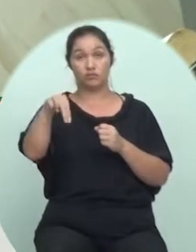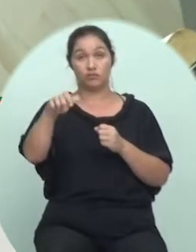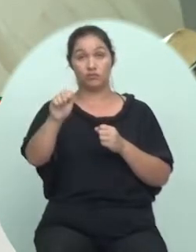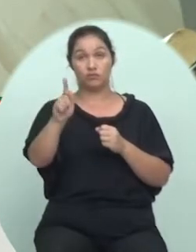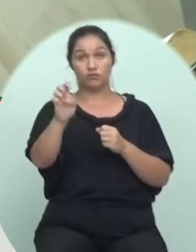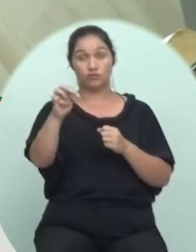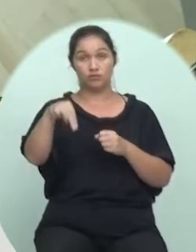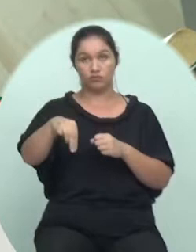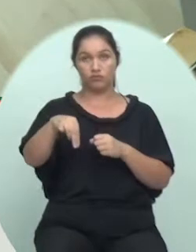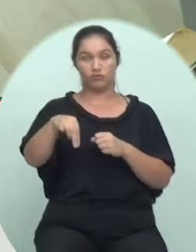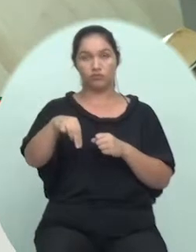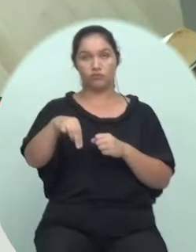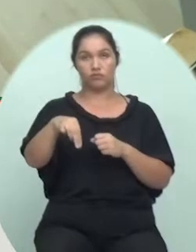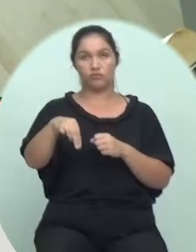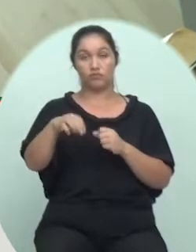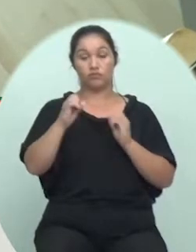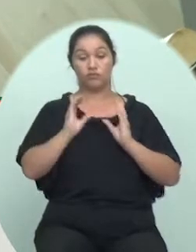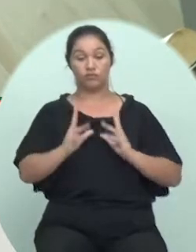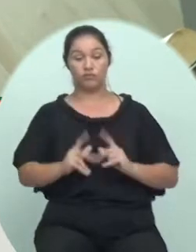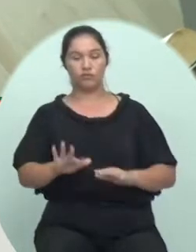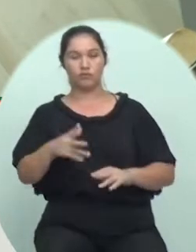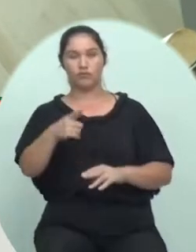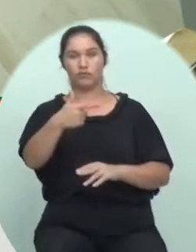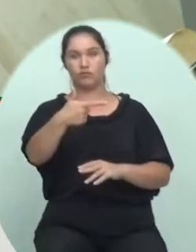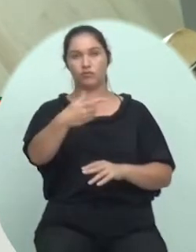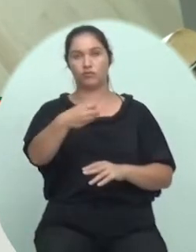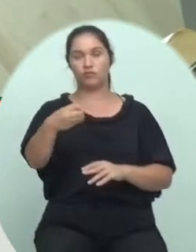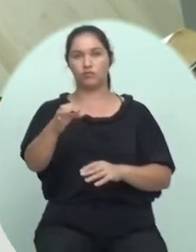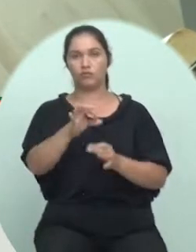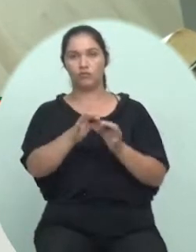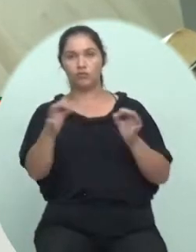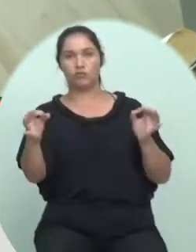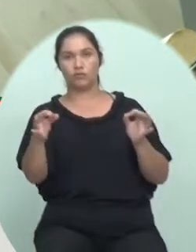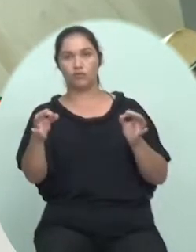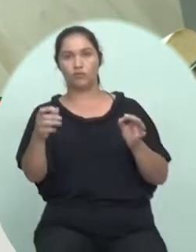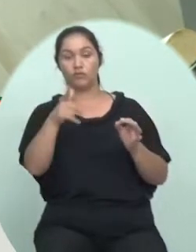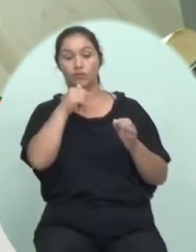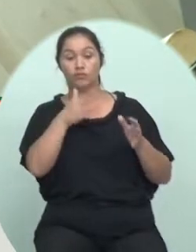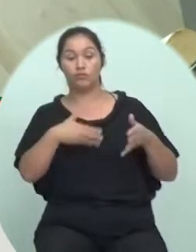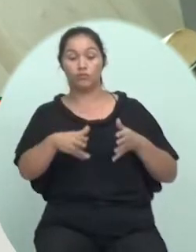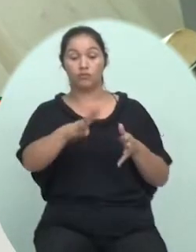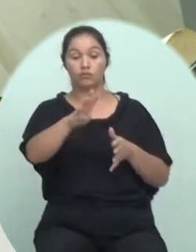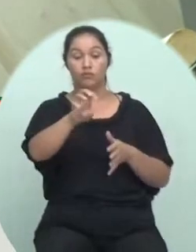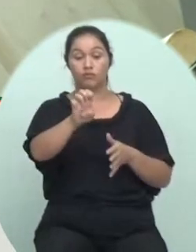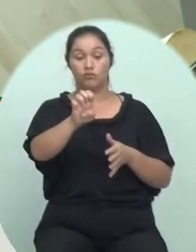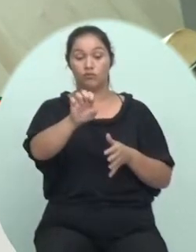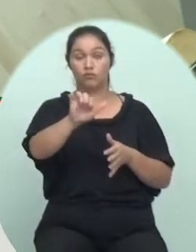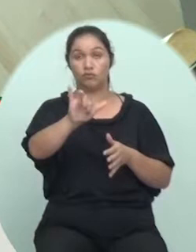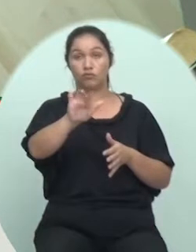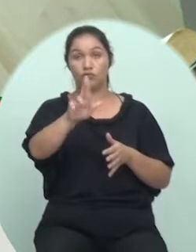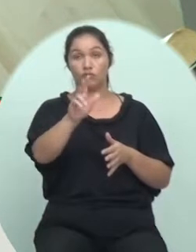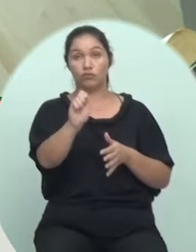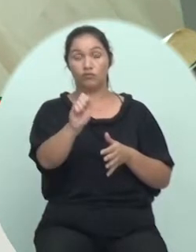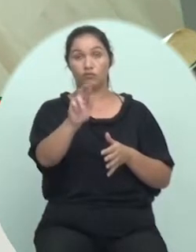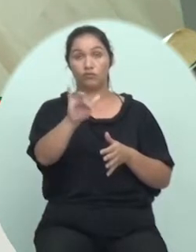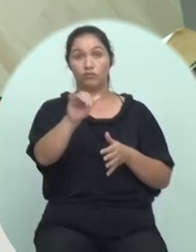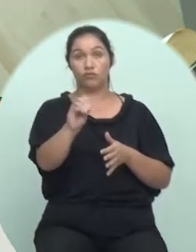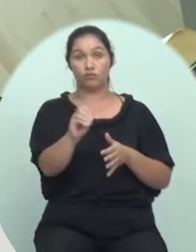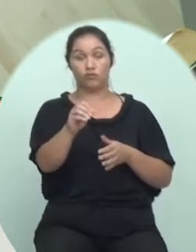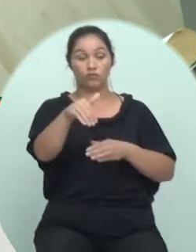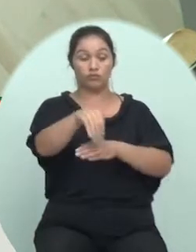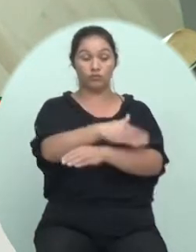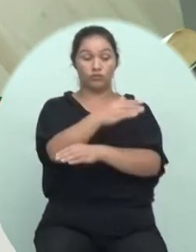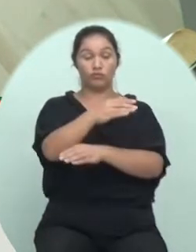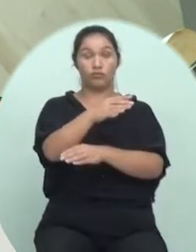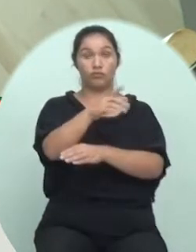limpeza de aproximadamente 200 metros do rio Beira Rio, localizado às margens da rodovia Gabriel Armes,